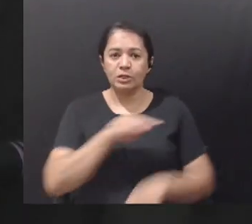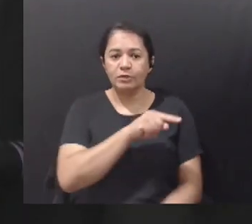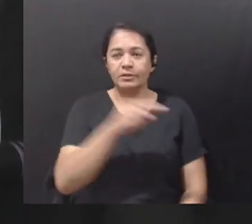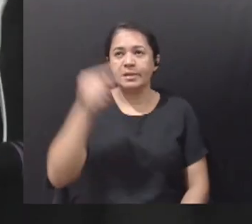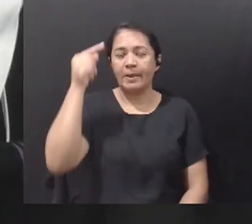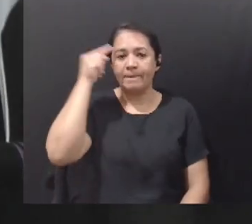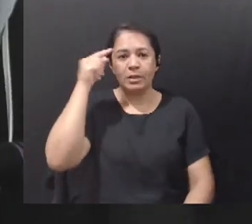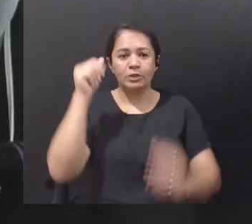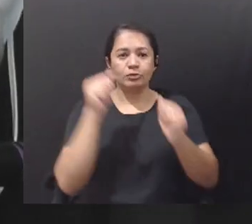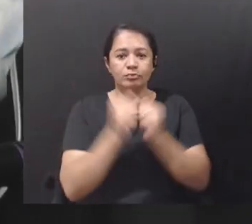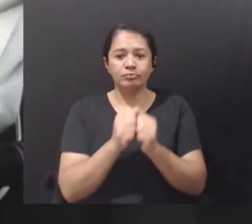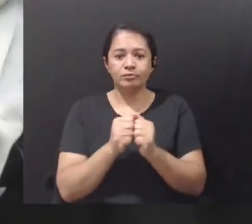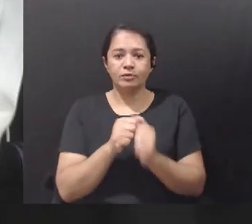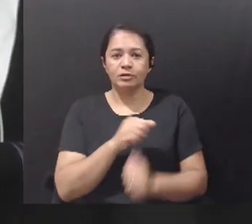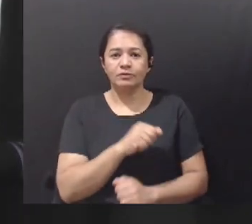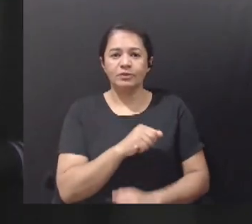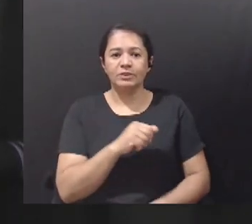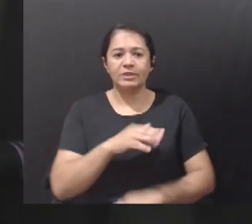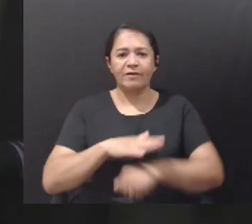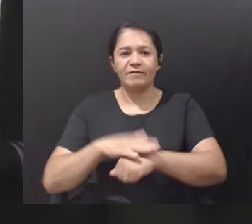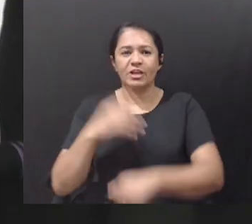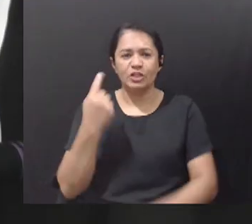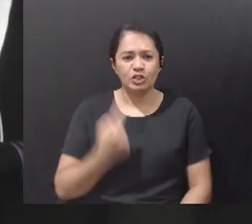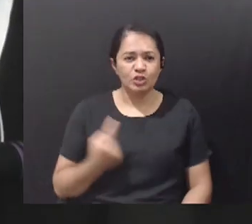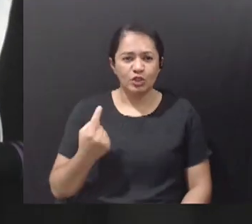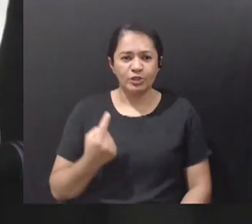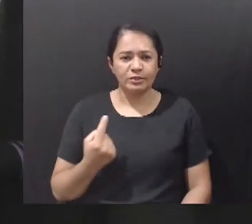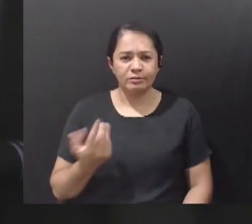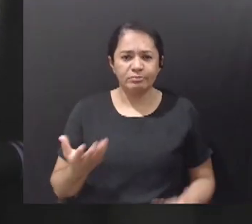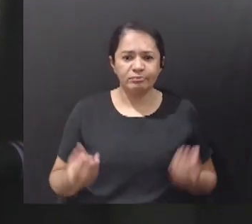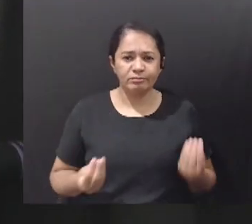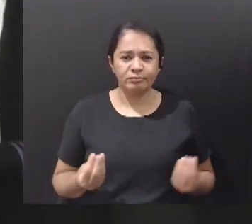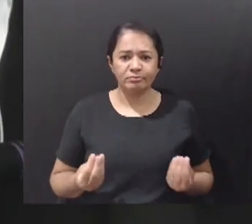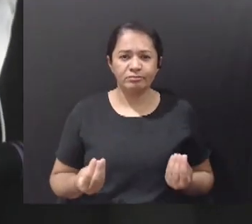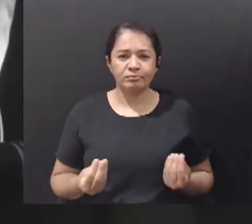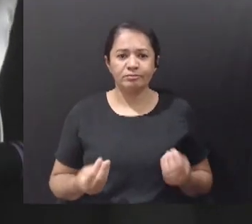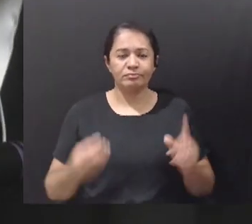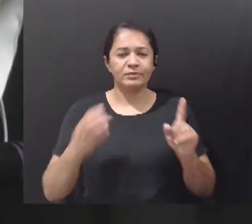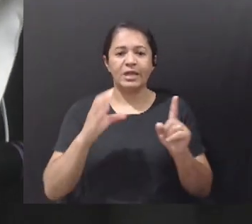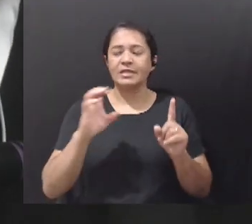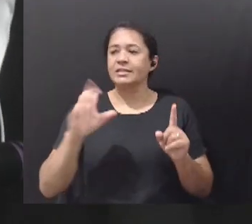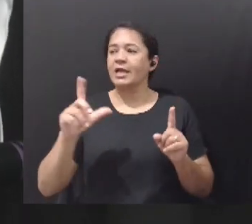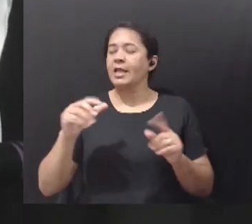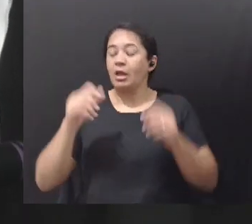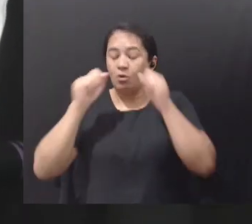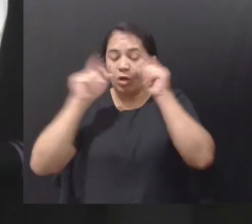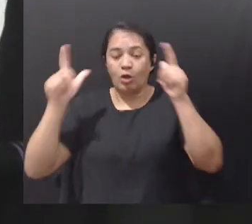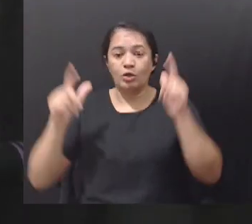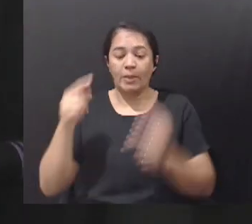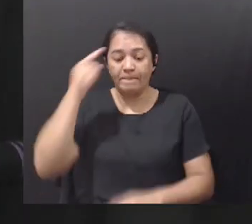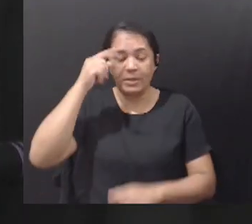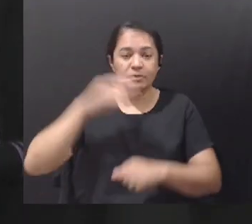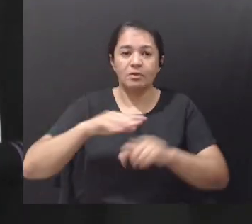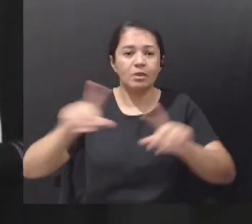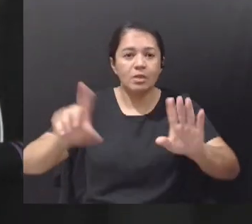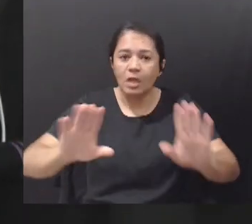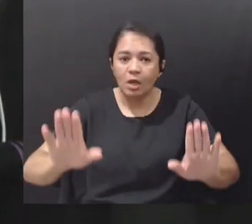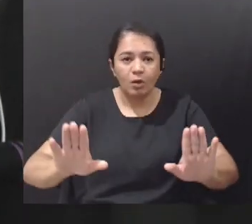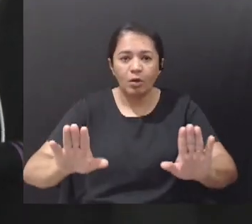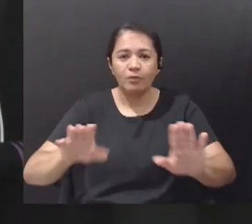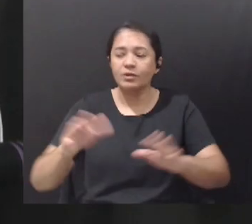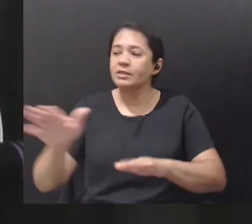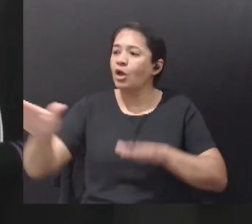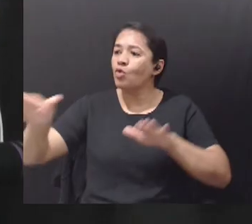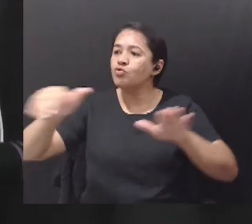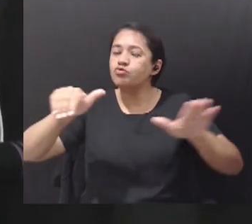você faz isso sozinho, da cabeça. Quer dizer, a Célia Leão era vereadora, acordou, veio para cá, pensou e... Não. Você chama quem é de